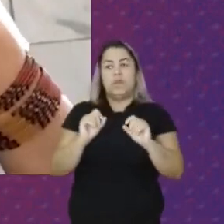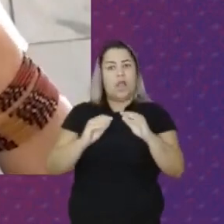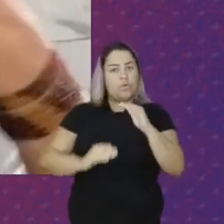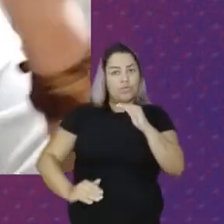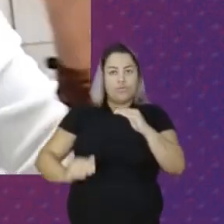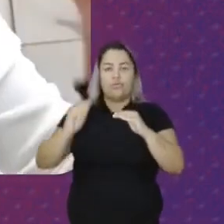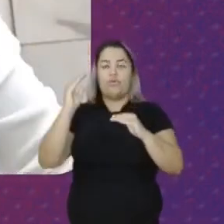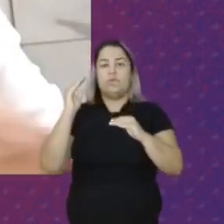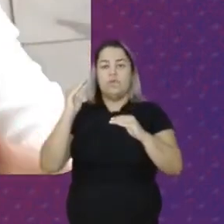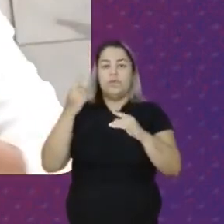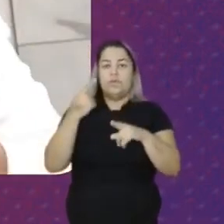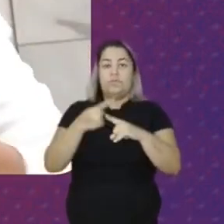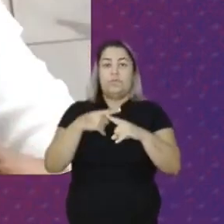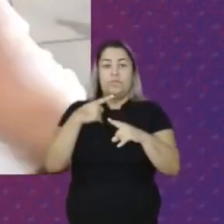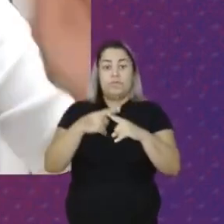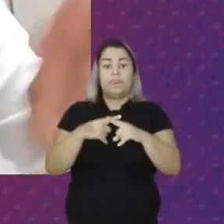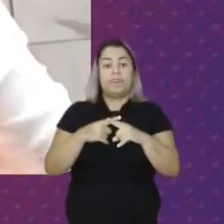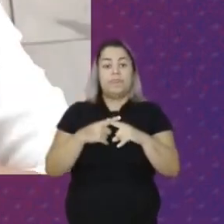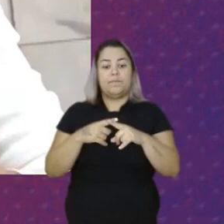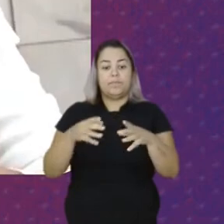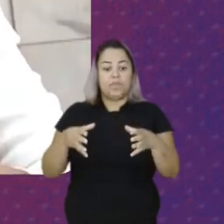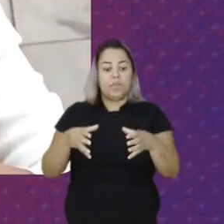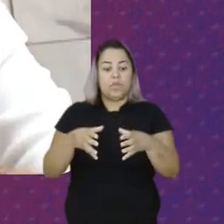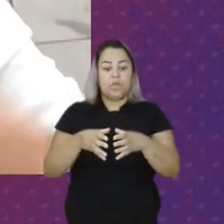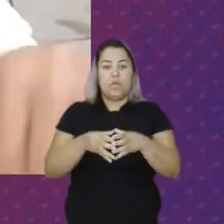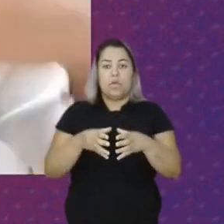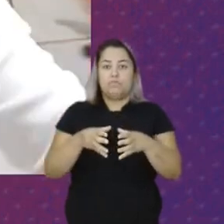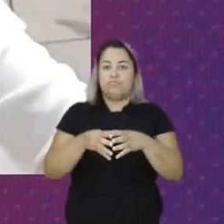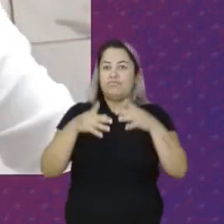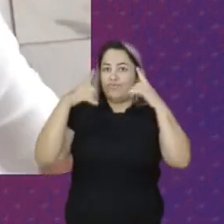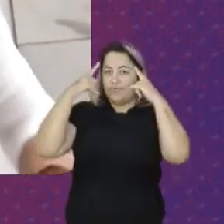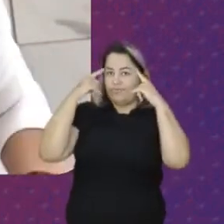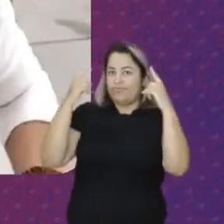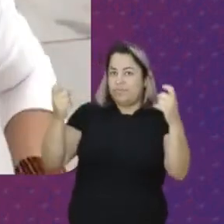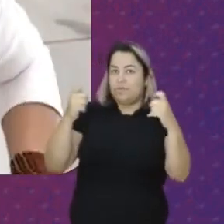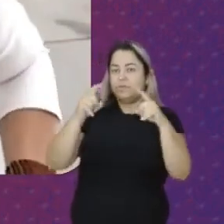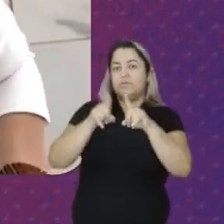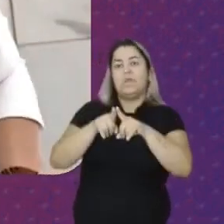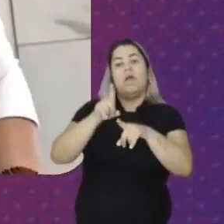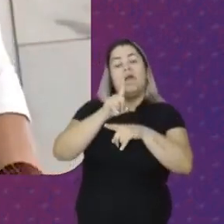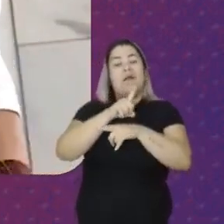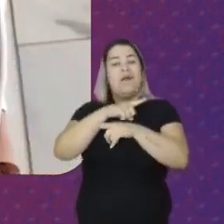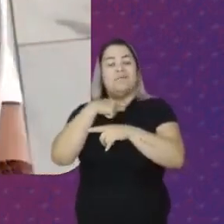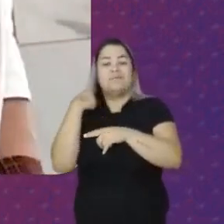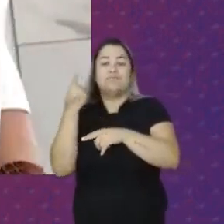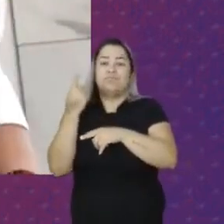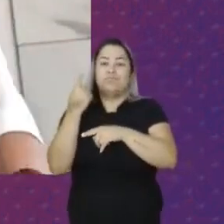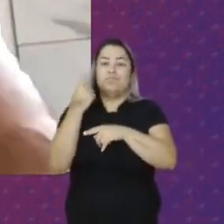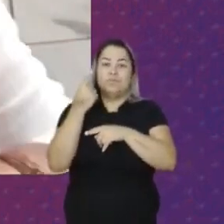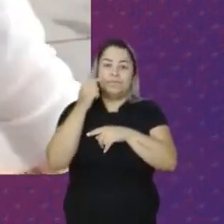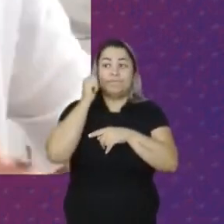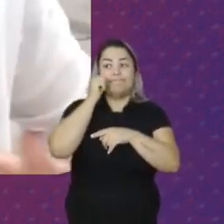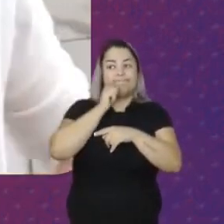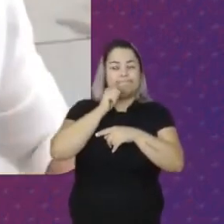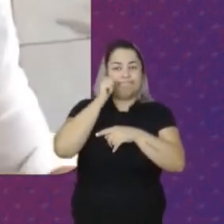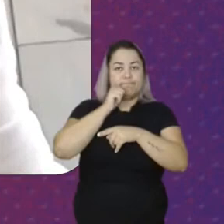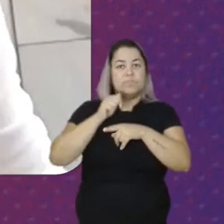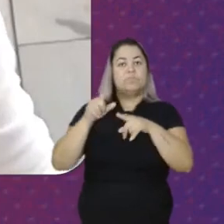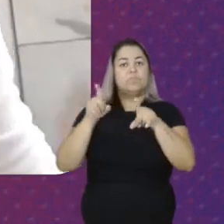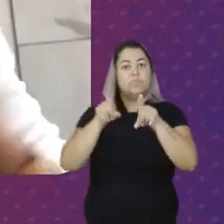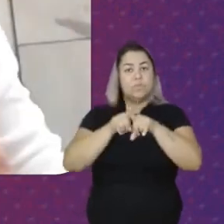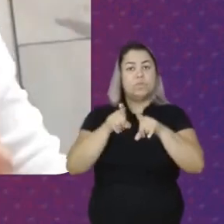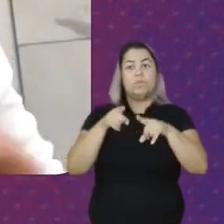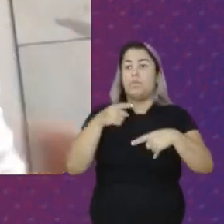subiram, né? Porque é uma cadeia, é uma escalada de violência que leva à fatalidade do feminicídio. Quando a gente pensa em